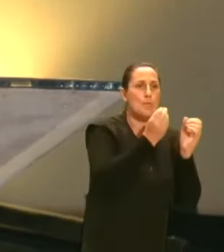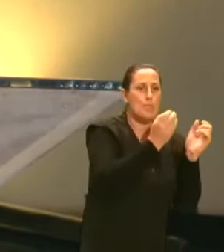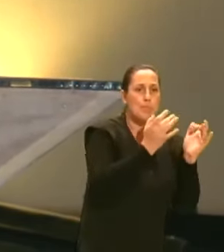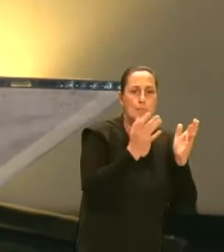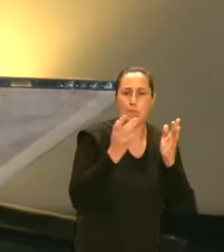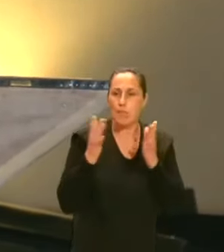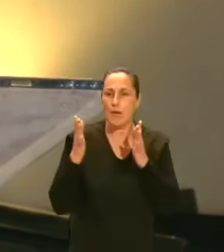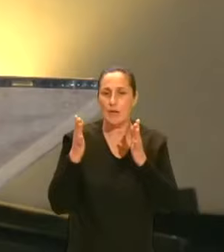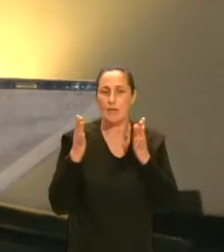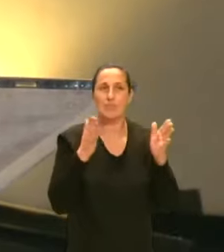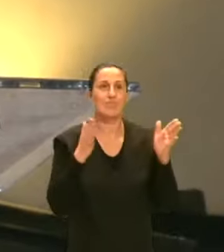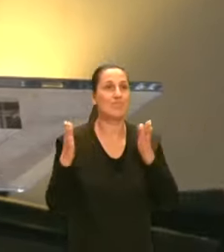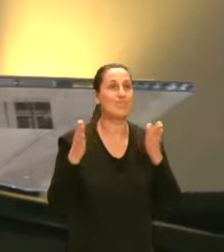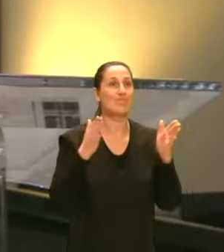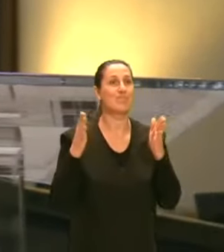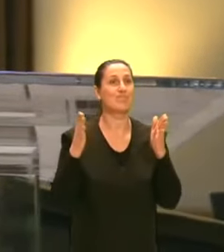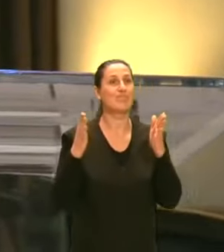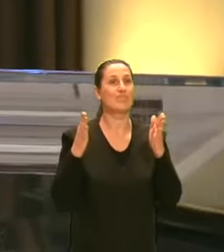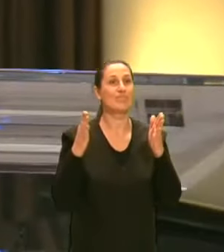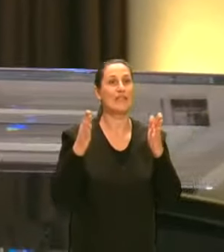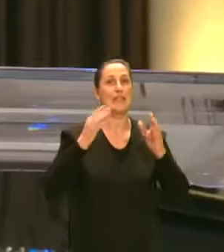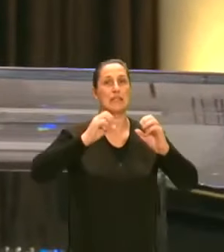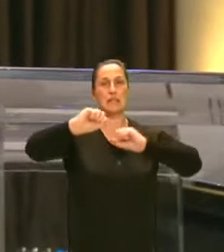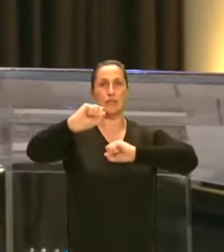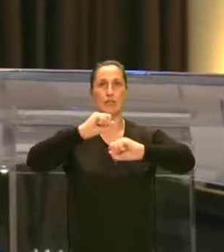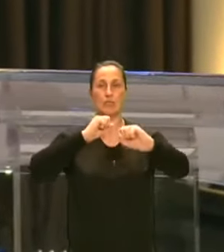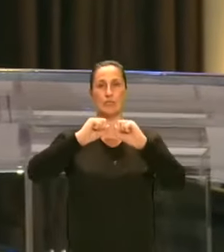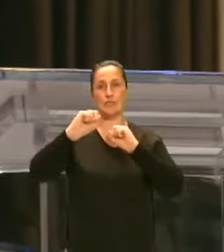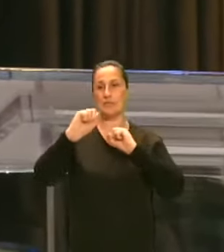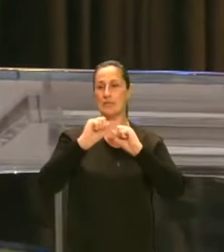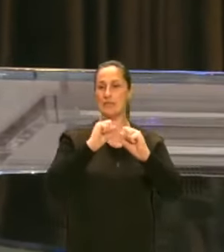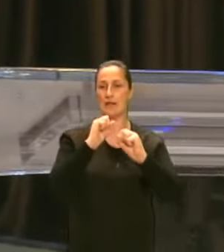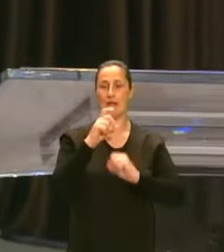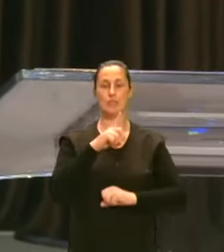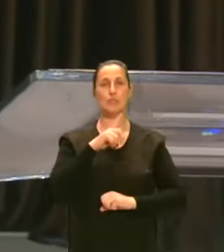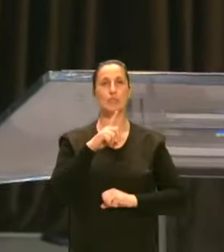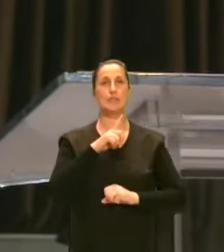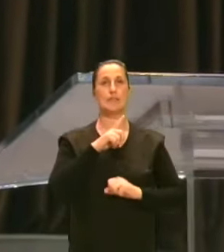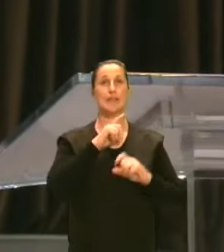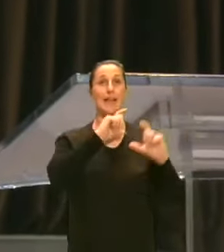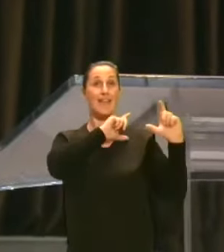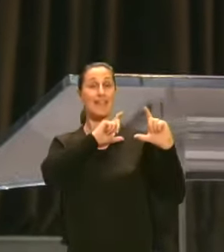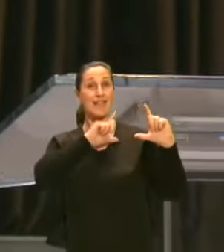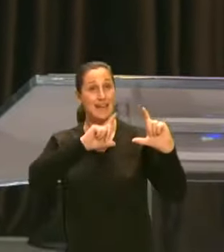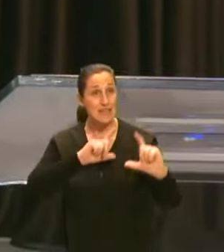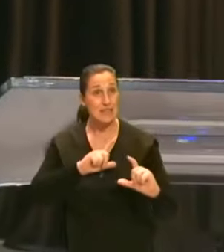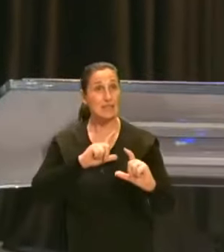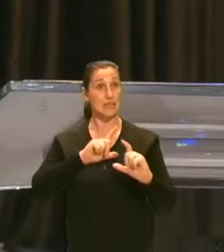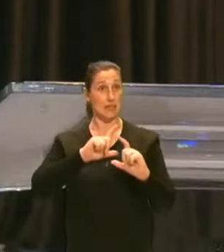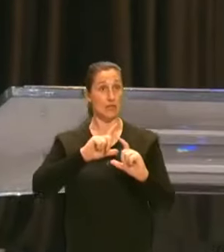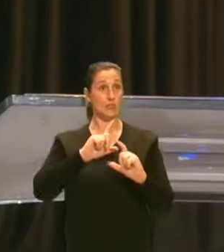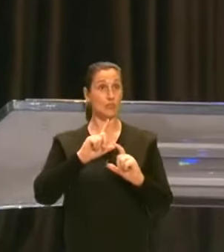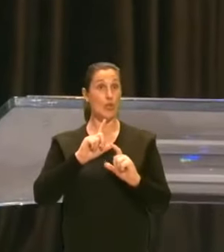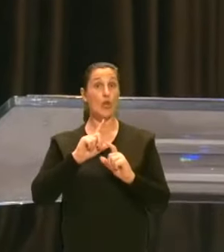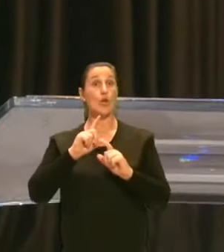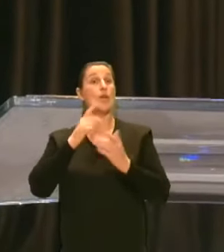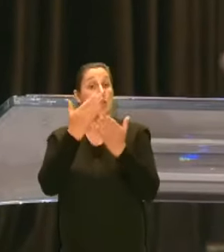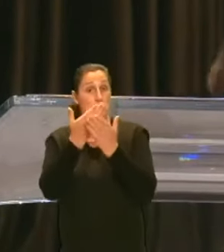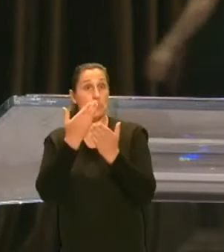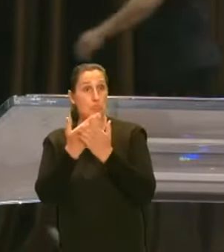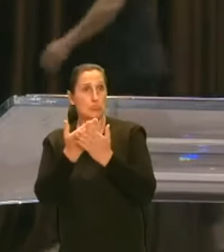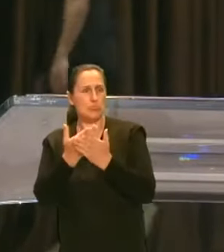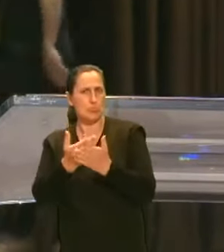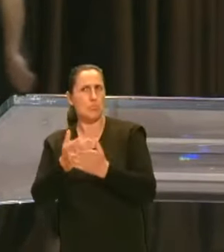nós hoje. E esses salmos, eles têm a tradição e os estudos apontam que eles